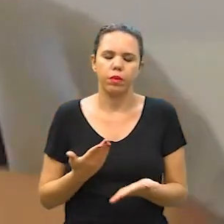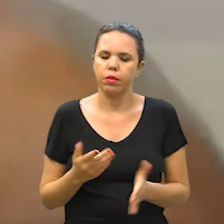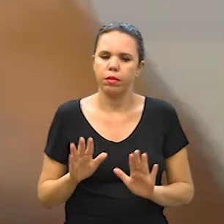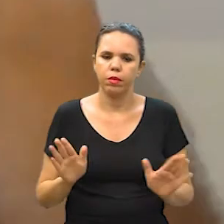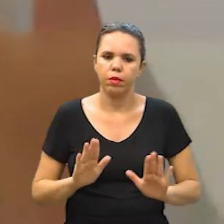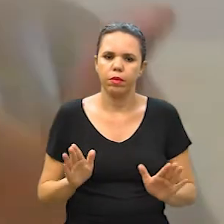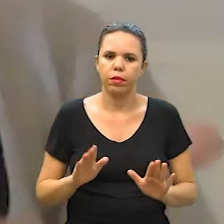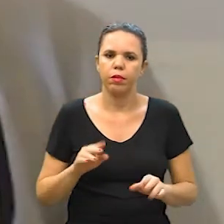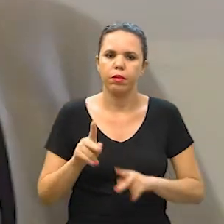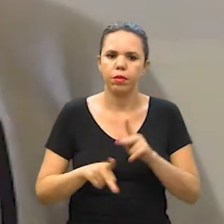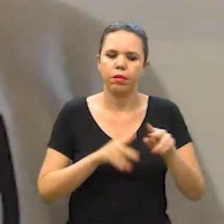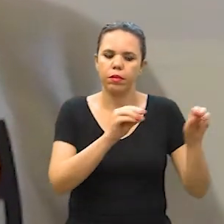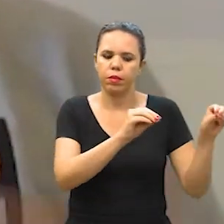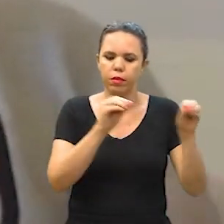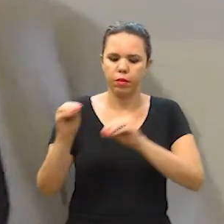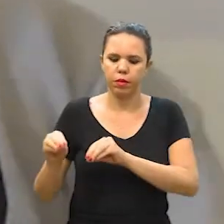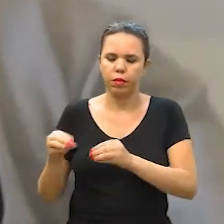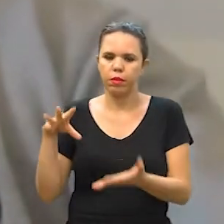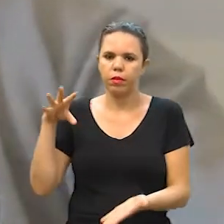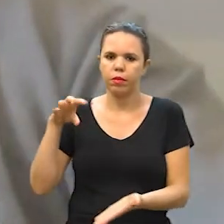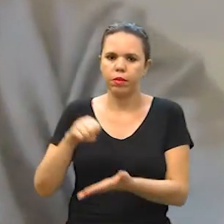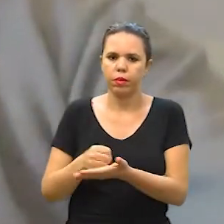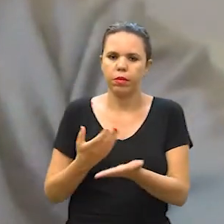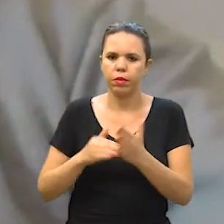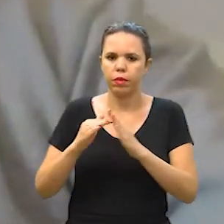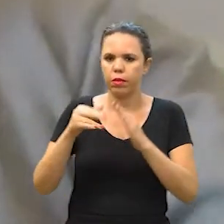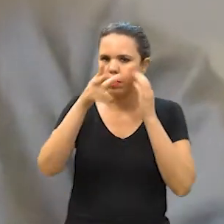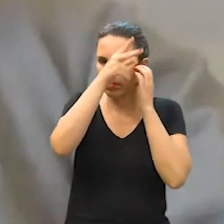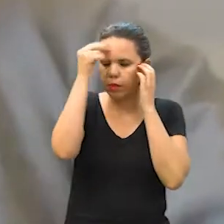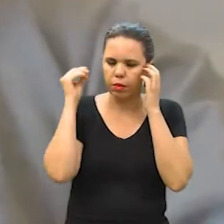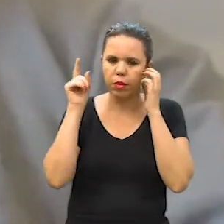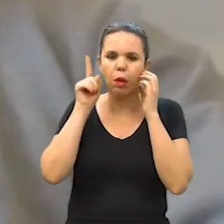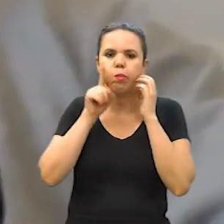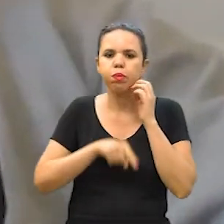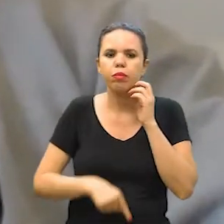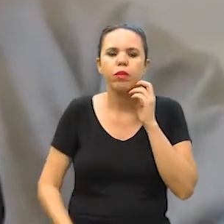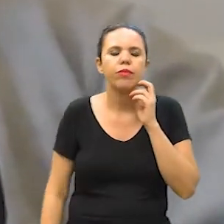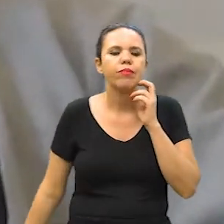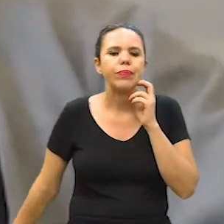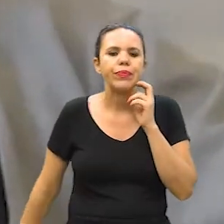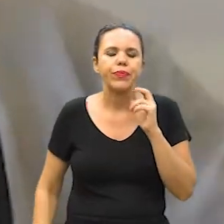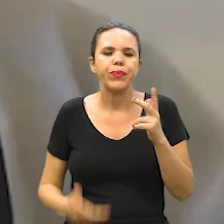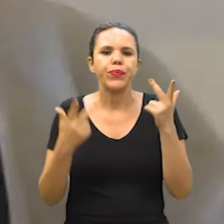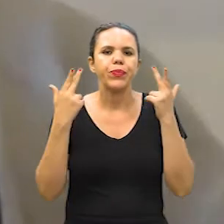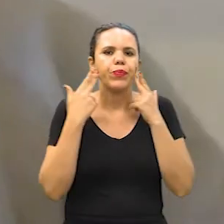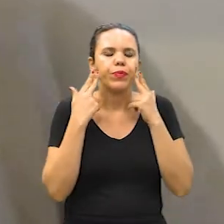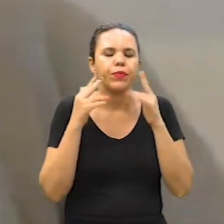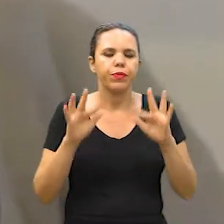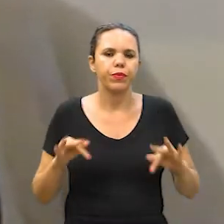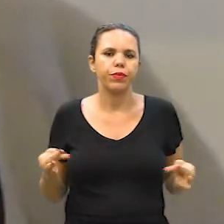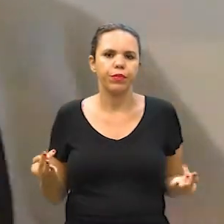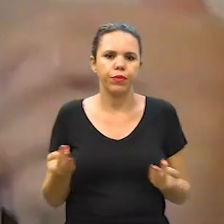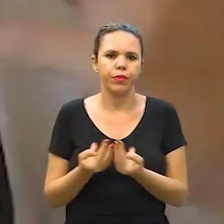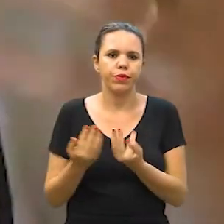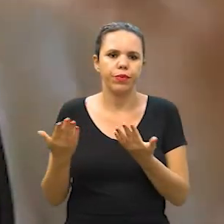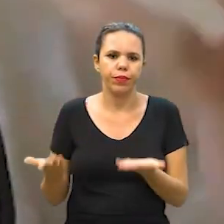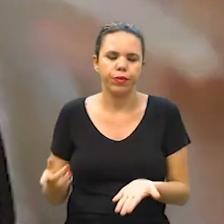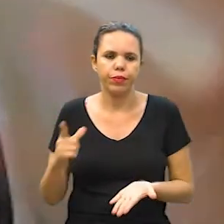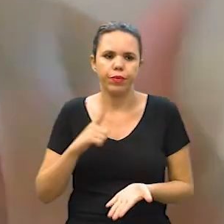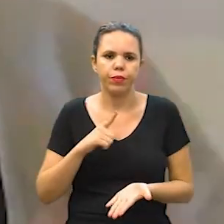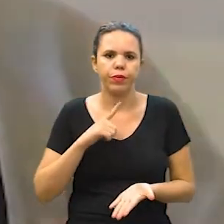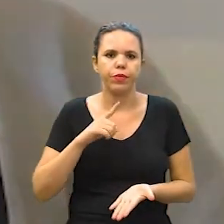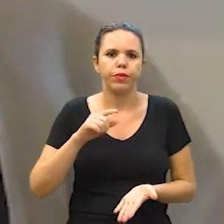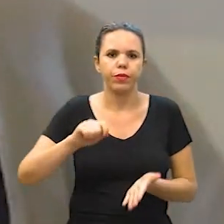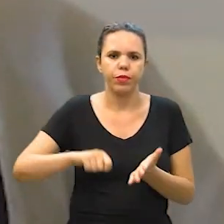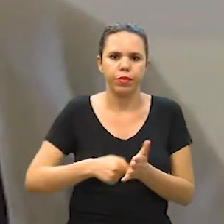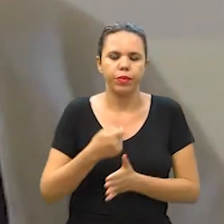um imigrante, quando se matricula em alguma escola pública, normalmente os pais têm um